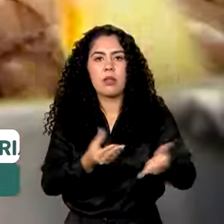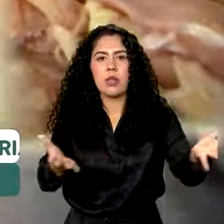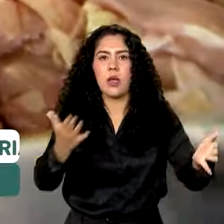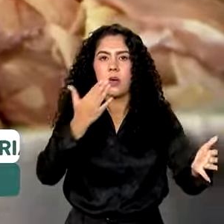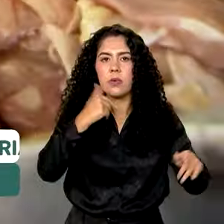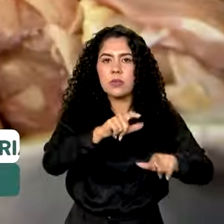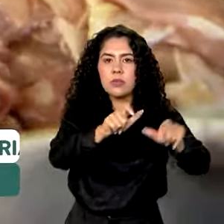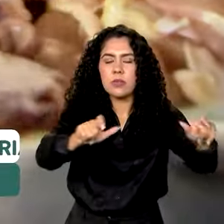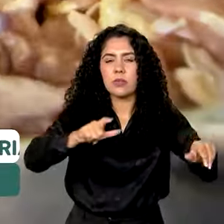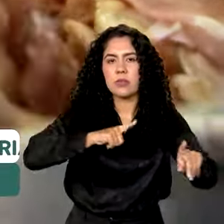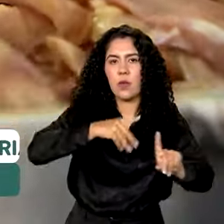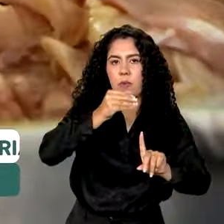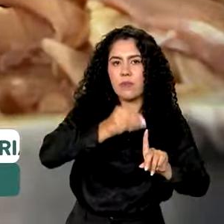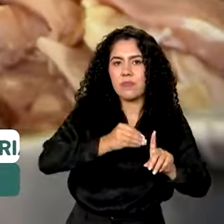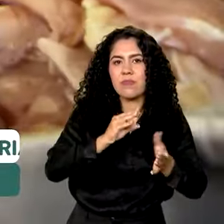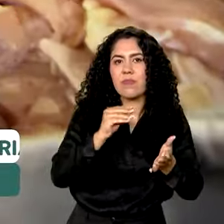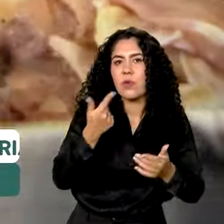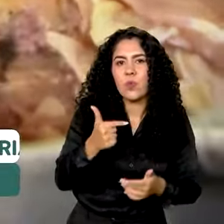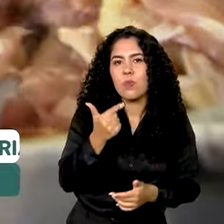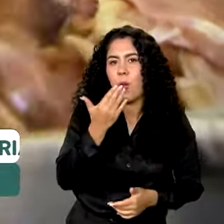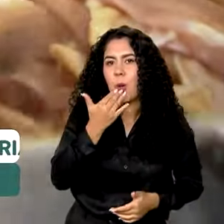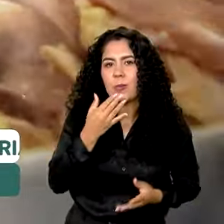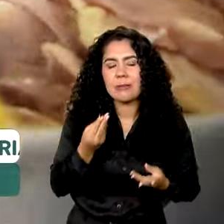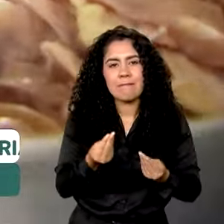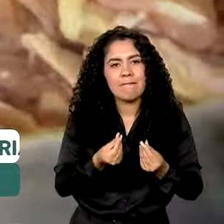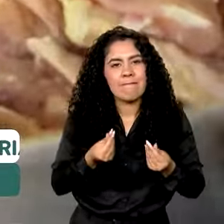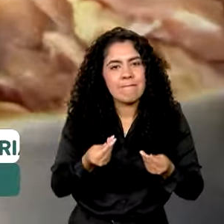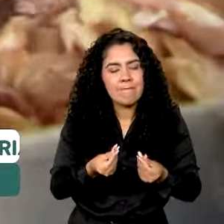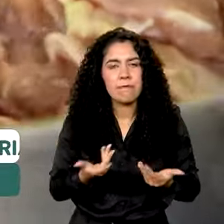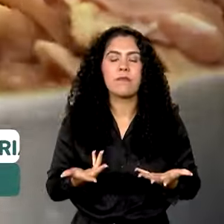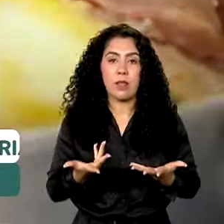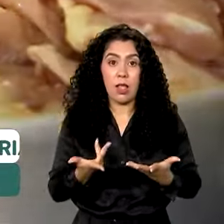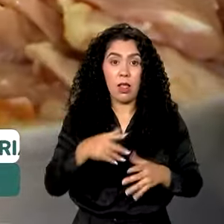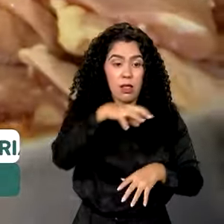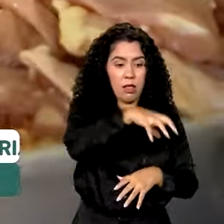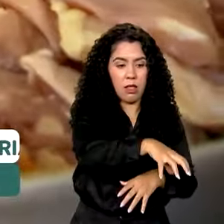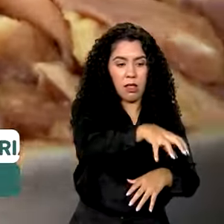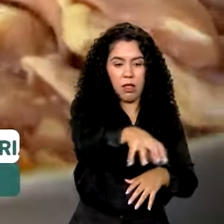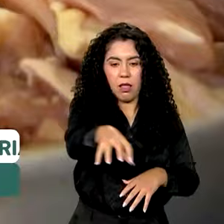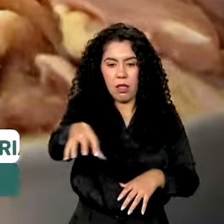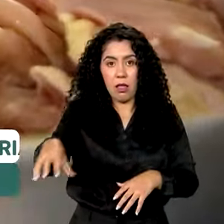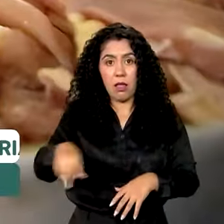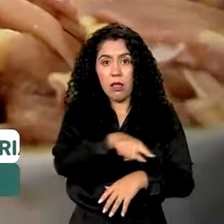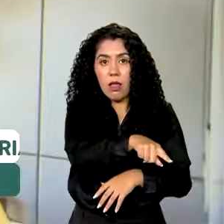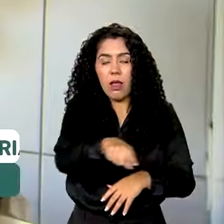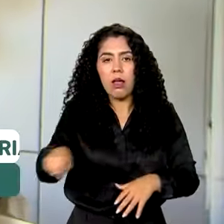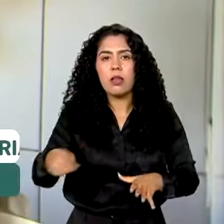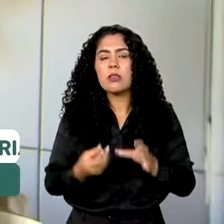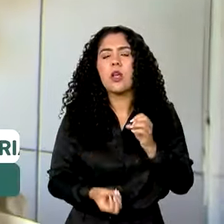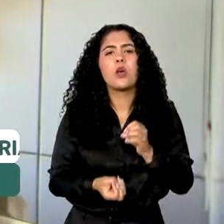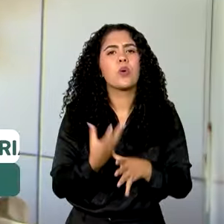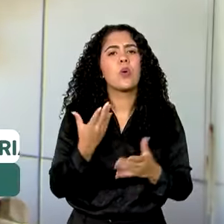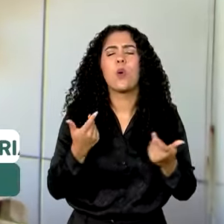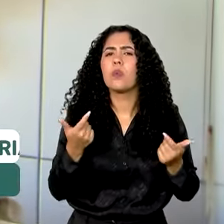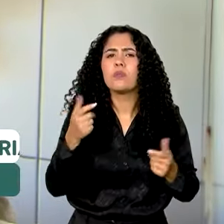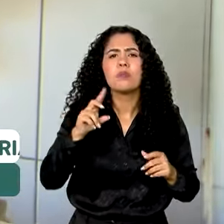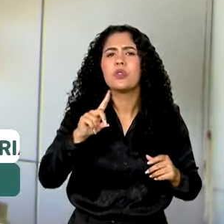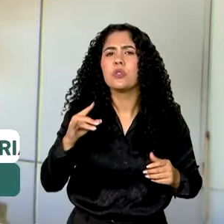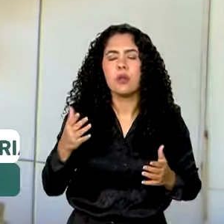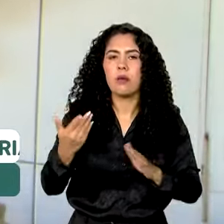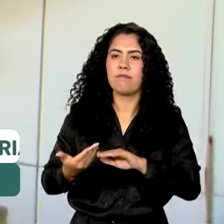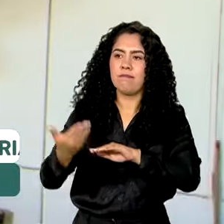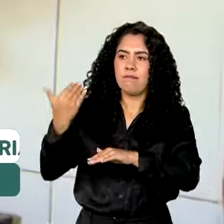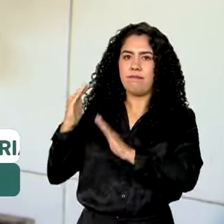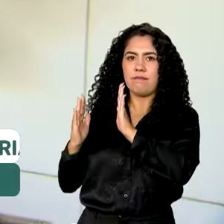em vulnerabilidade alimentar. Esses estabelecimentos nasceram durante a pandemia pelas mãos do